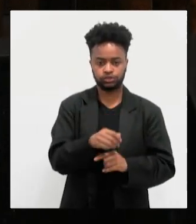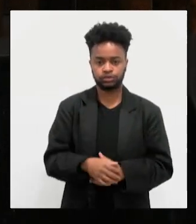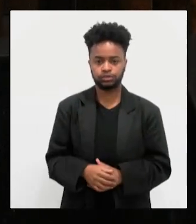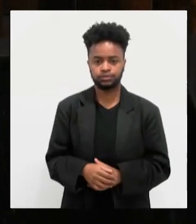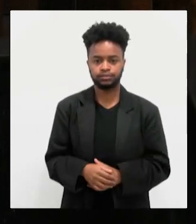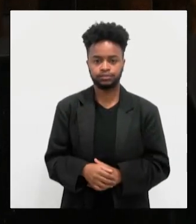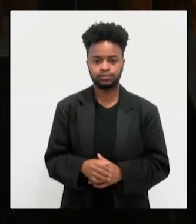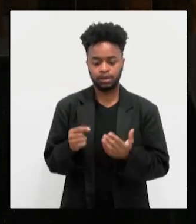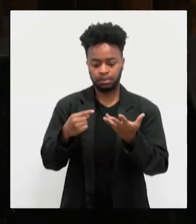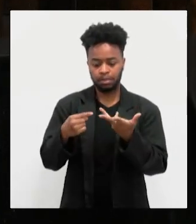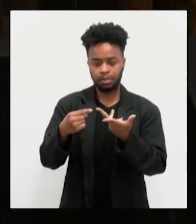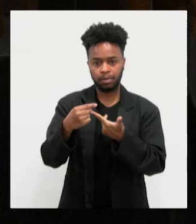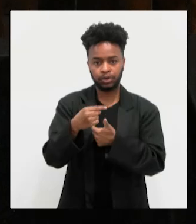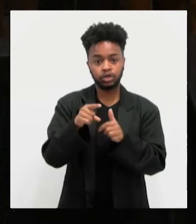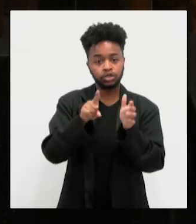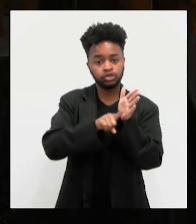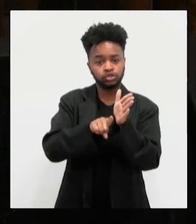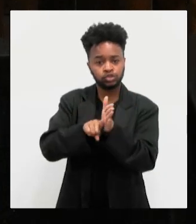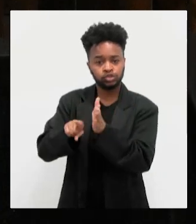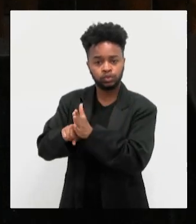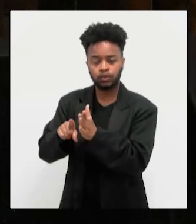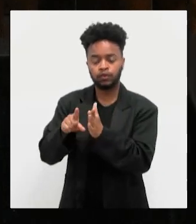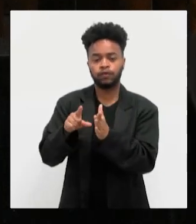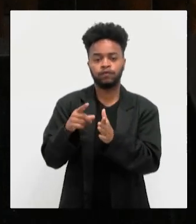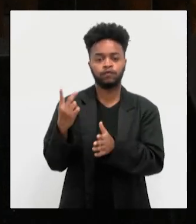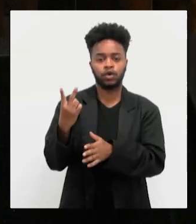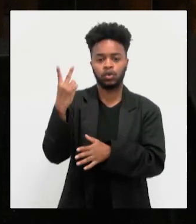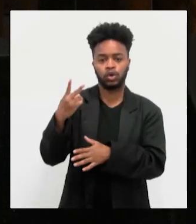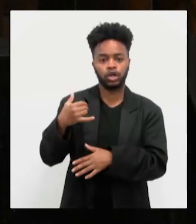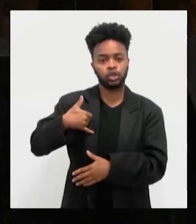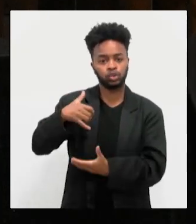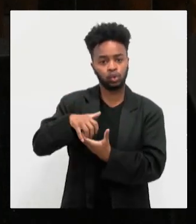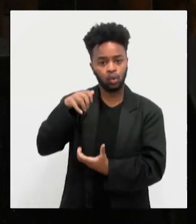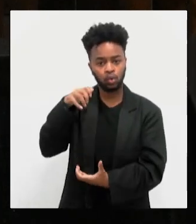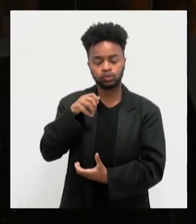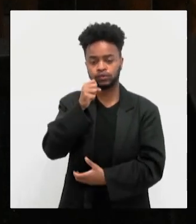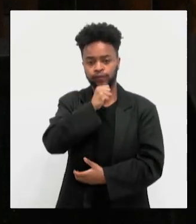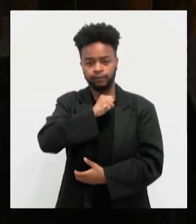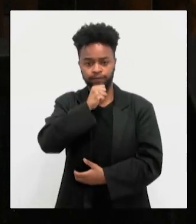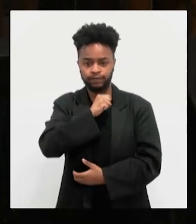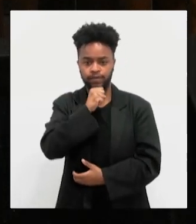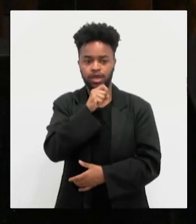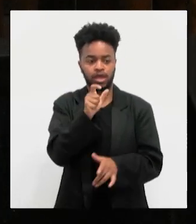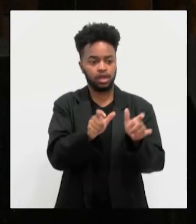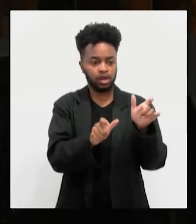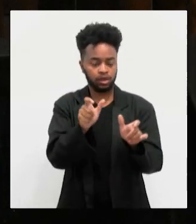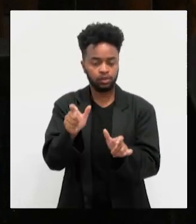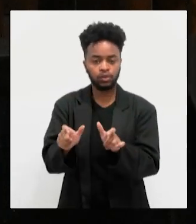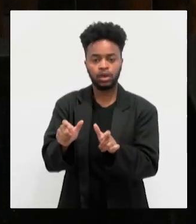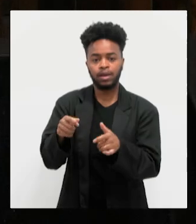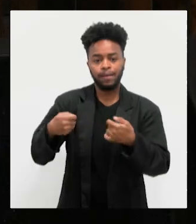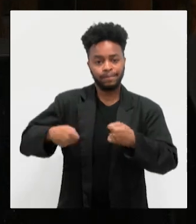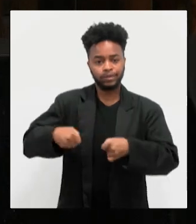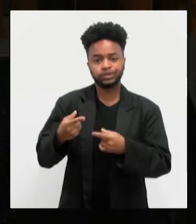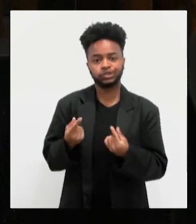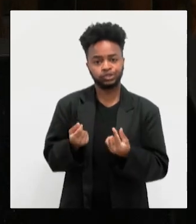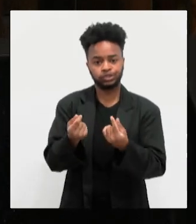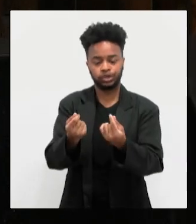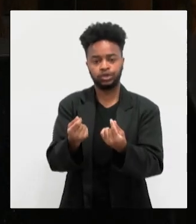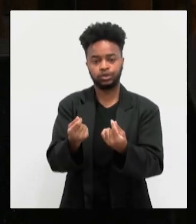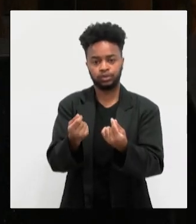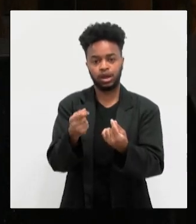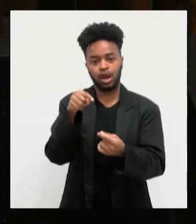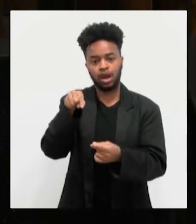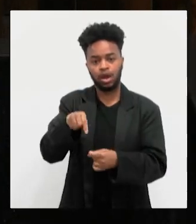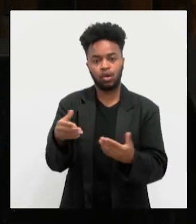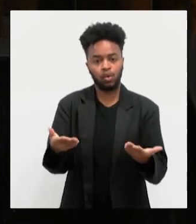tudo para subtrair valores de idosos, valores de velhinhos, velhinhas, idosos que precisam de dinheiro nesse momento